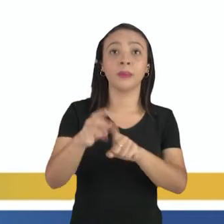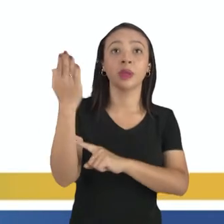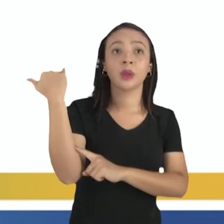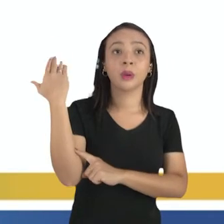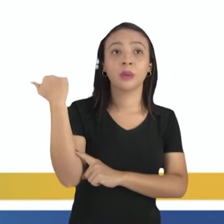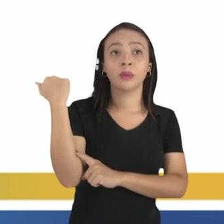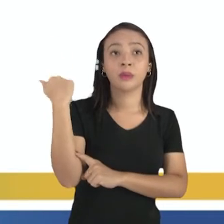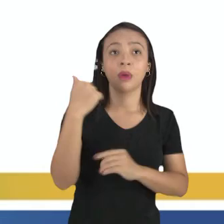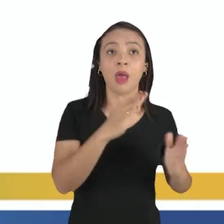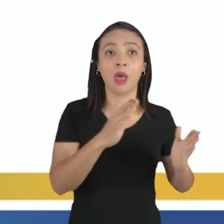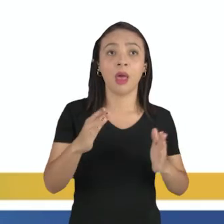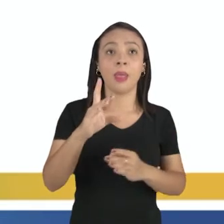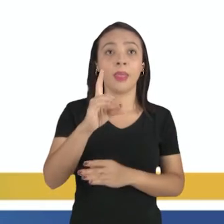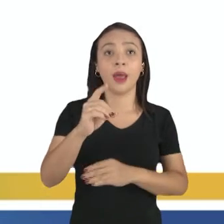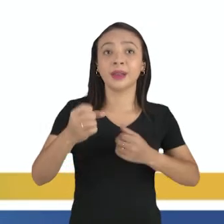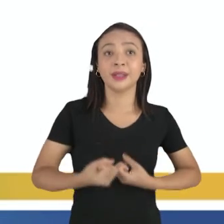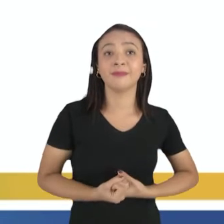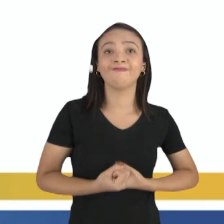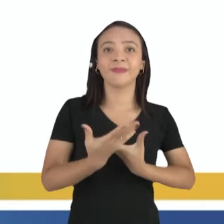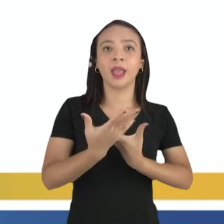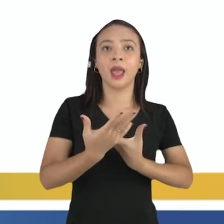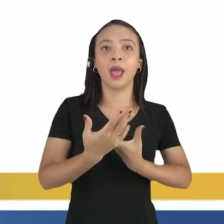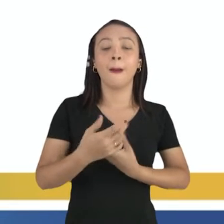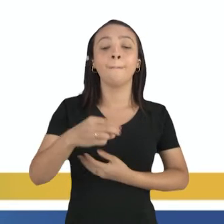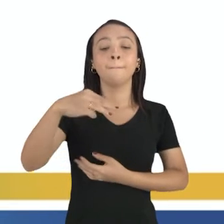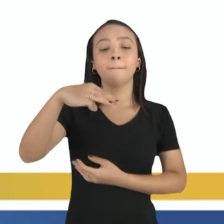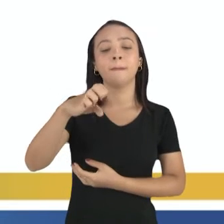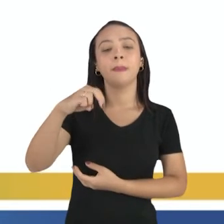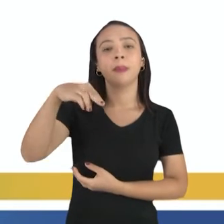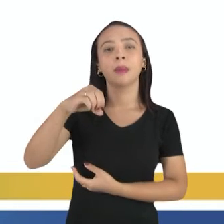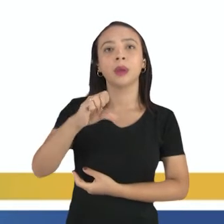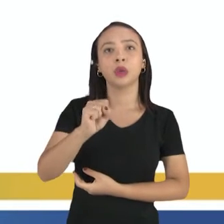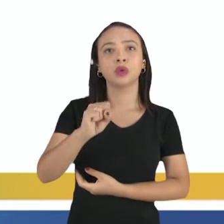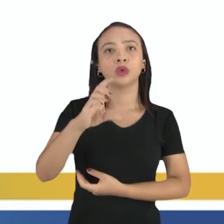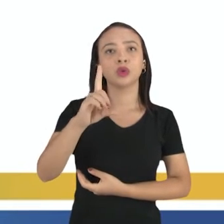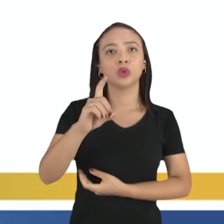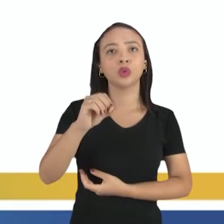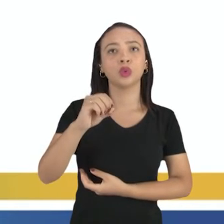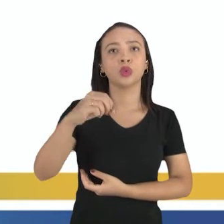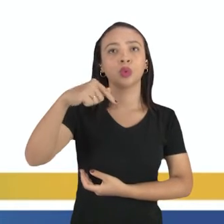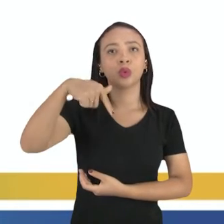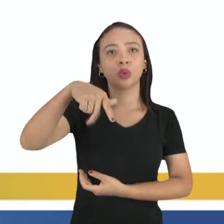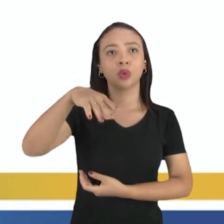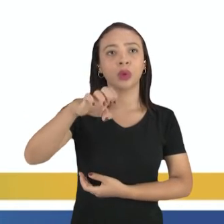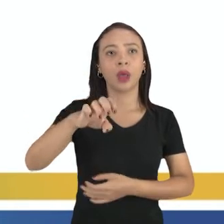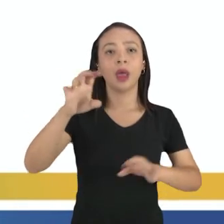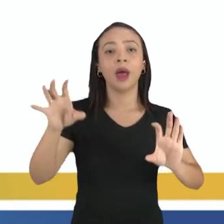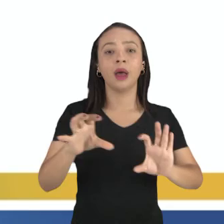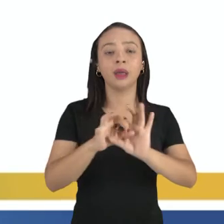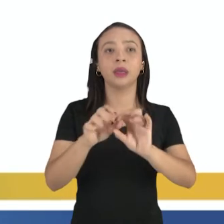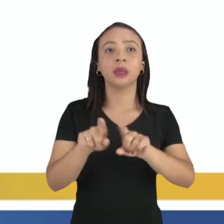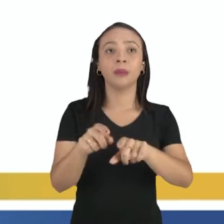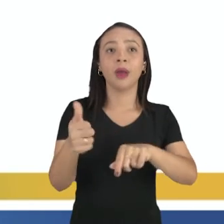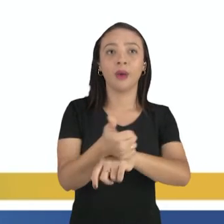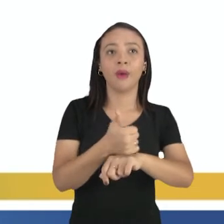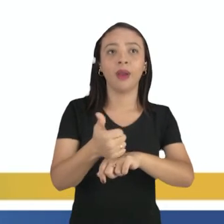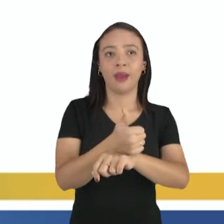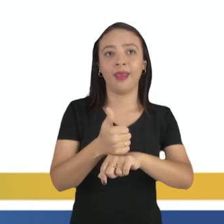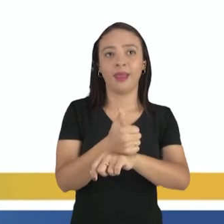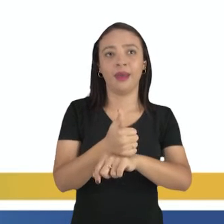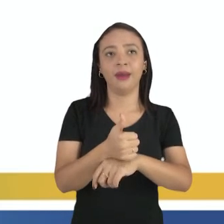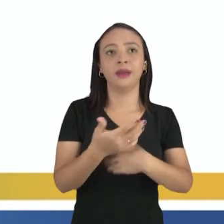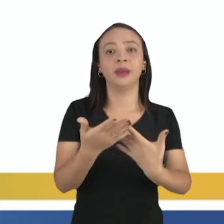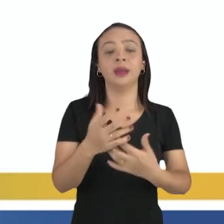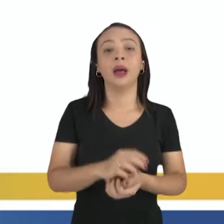que associada à qualidade e é da locução do mundo associada a melhor que quantificação.